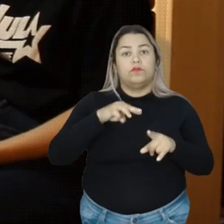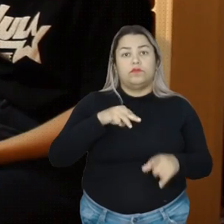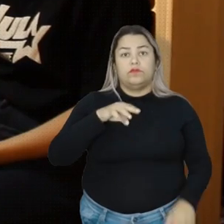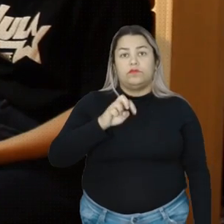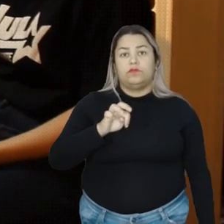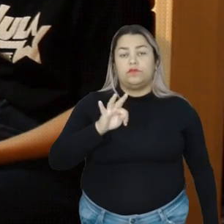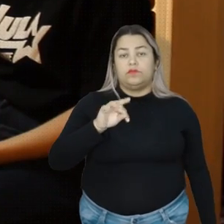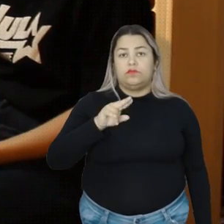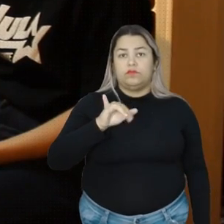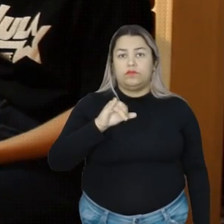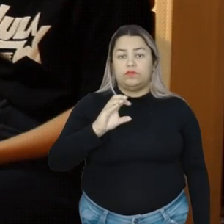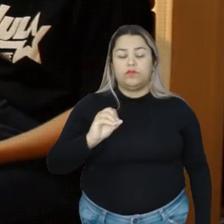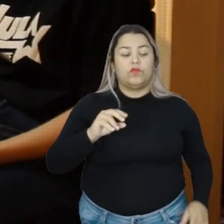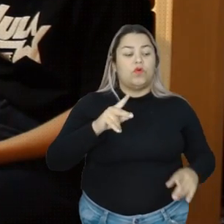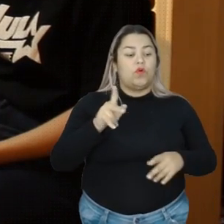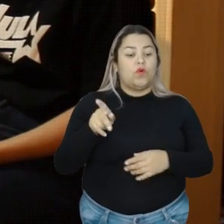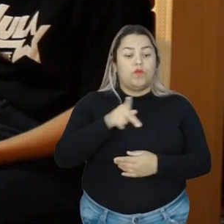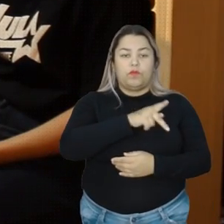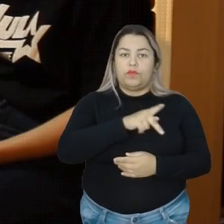metalúrgicos, professores,